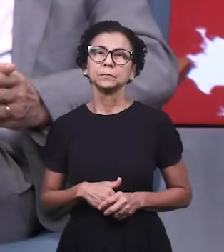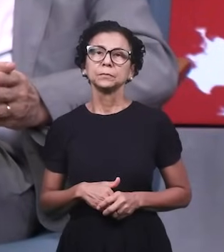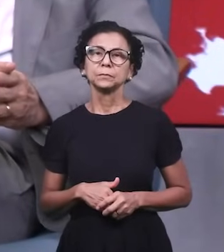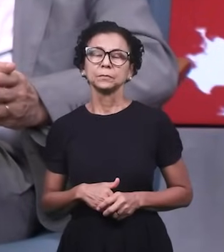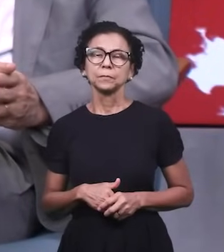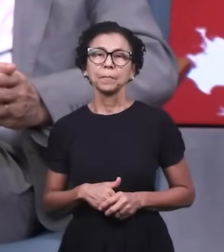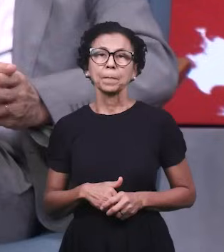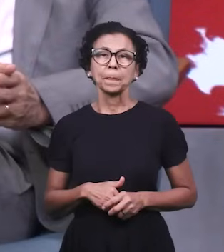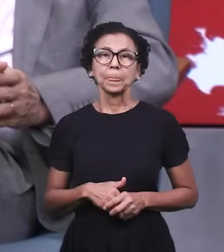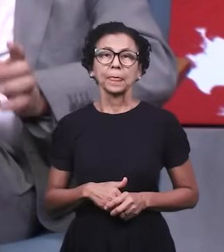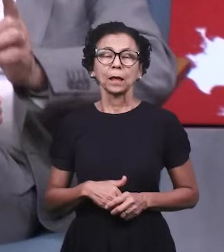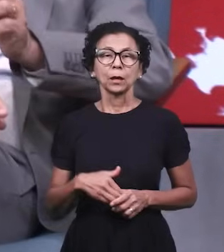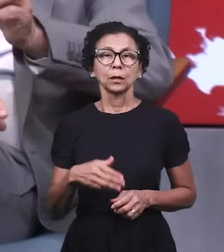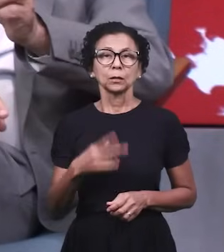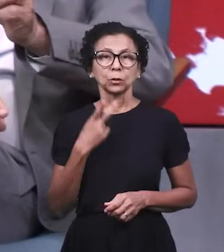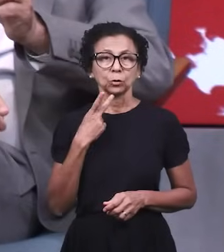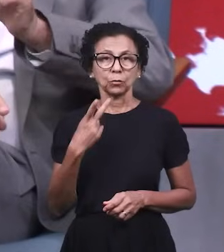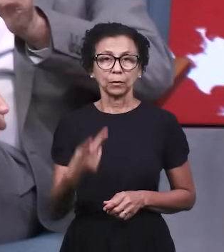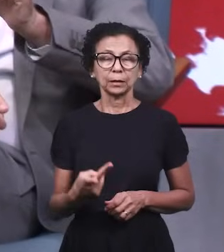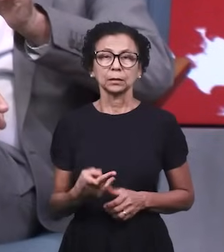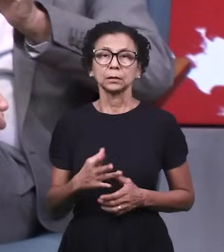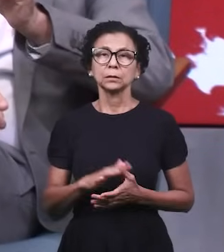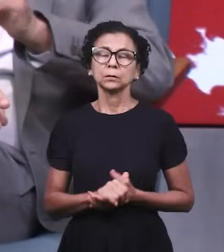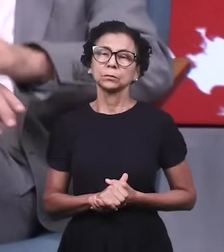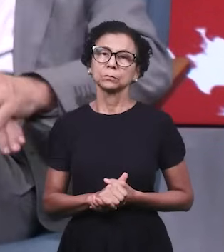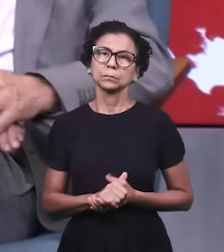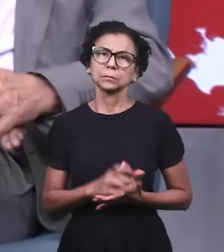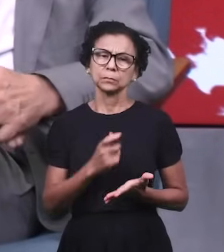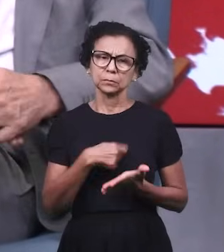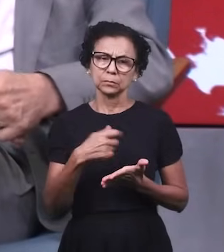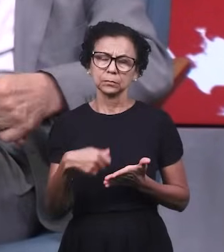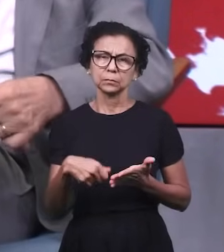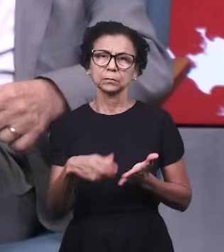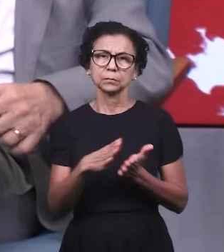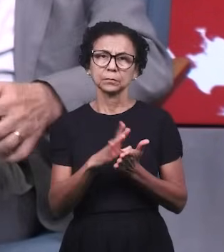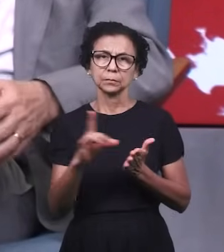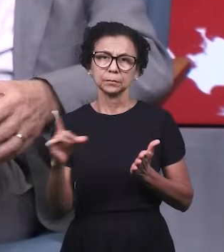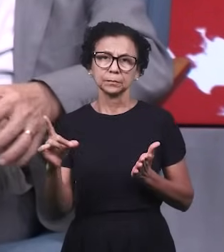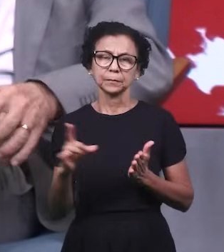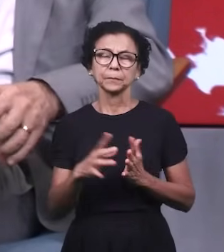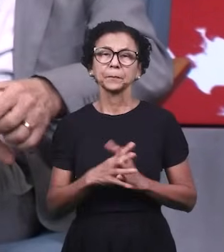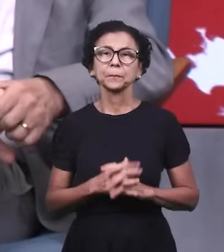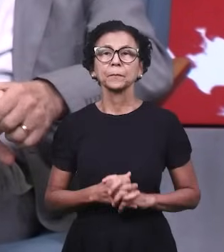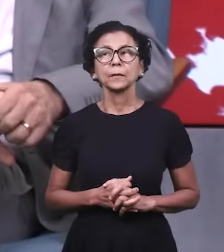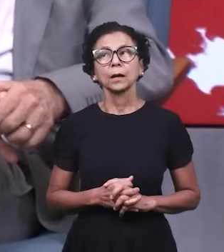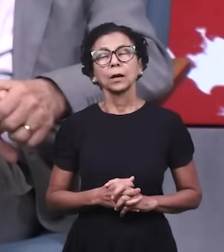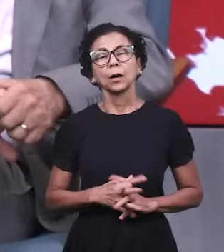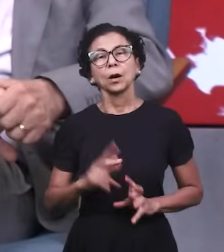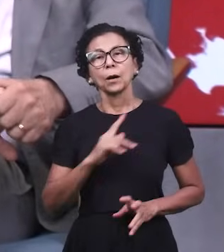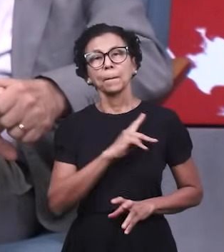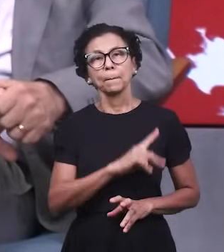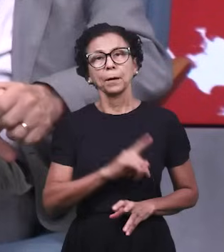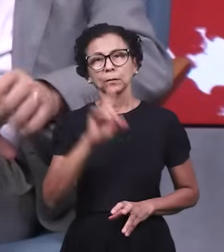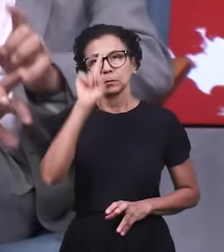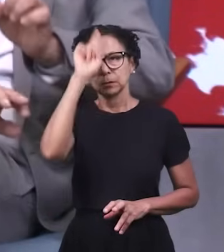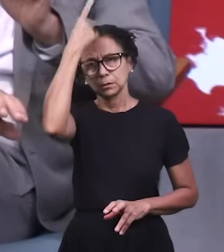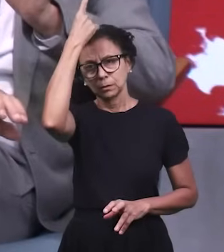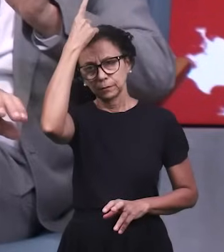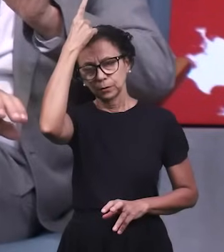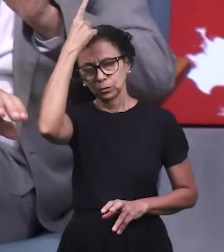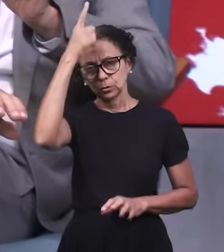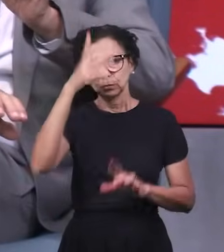Paulo descreve. Eu sempre digo, Paulo não inventou uma doutrina, não criou,